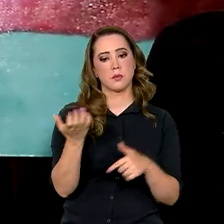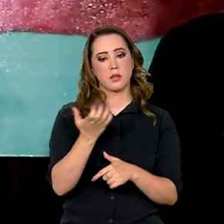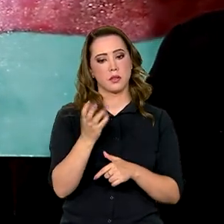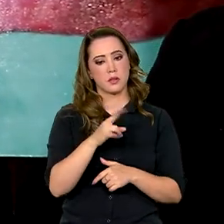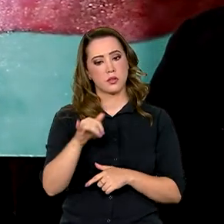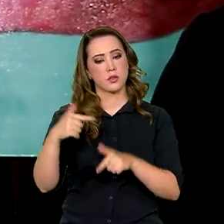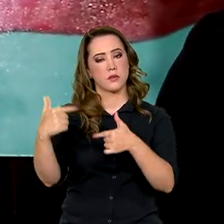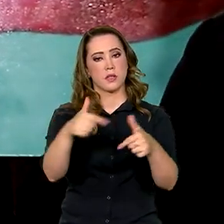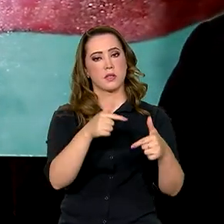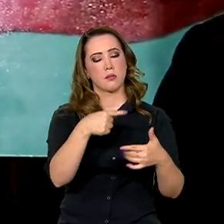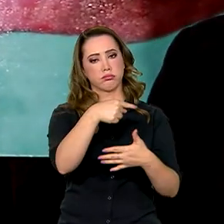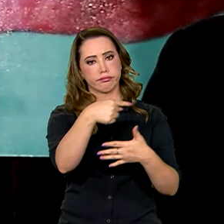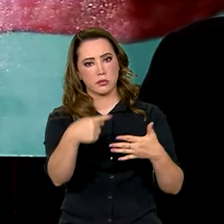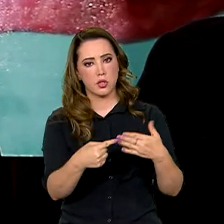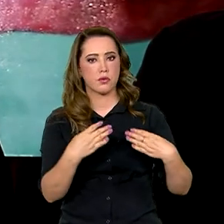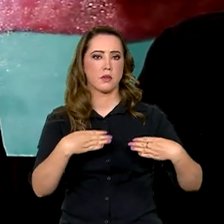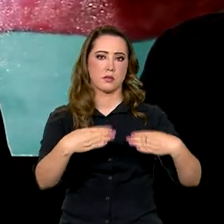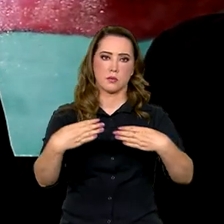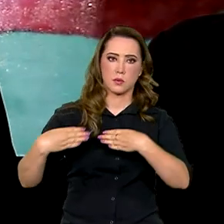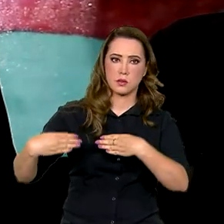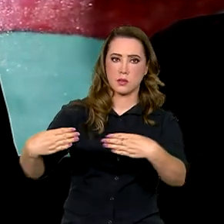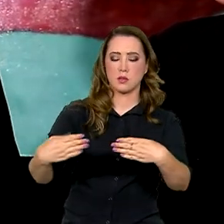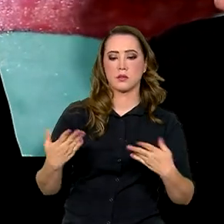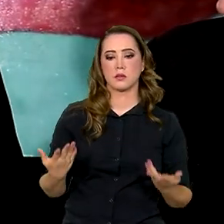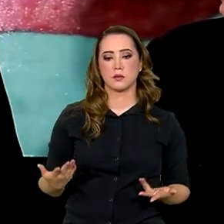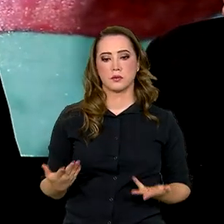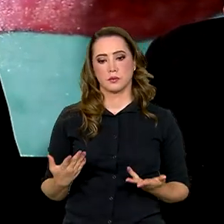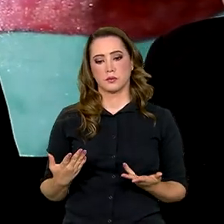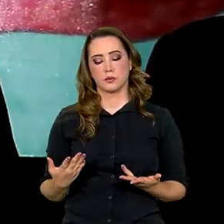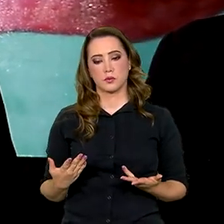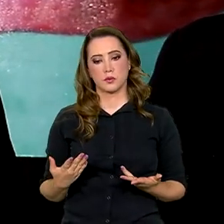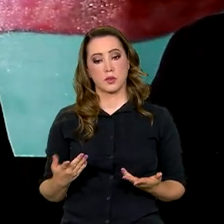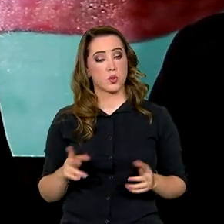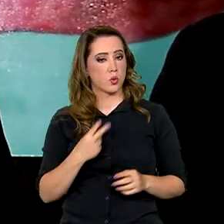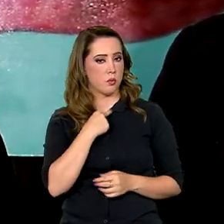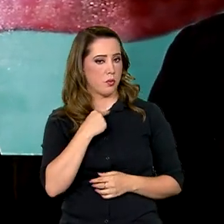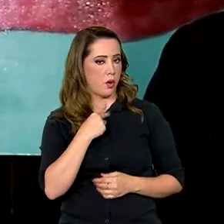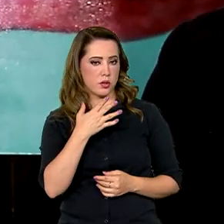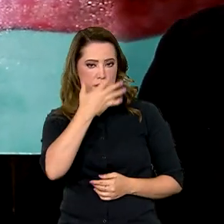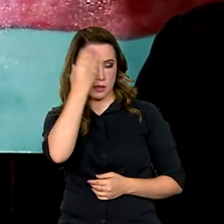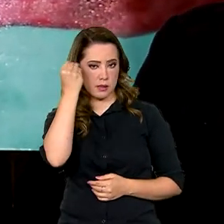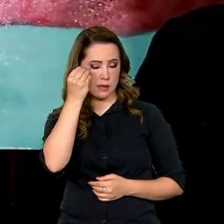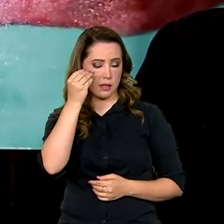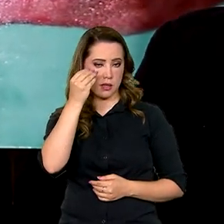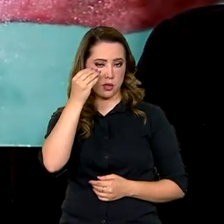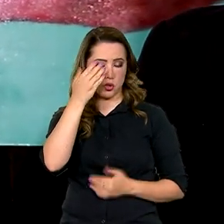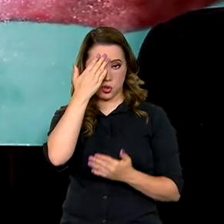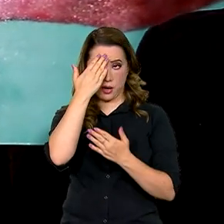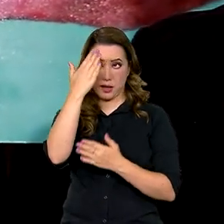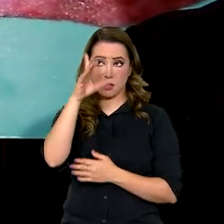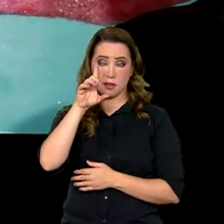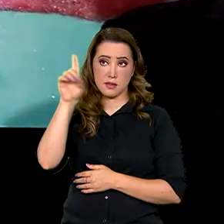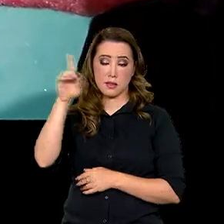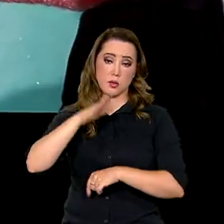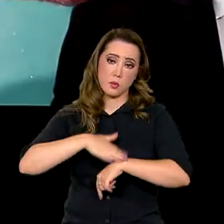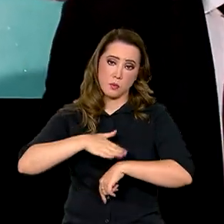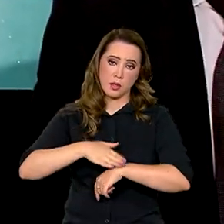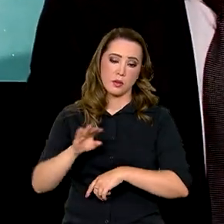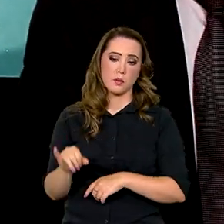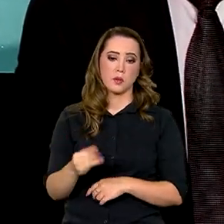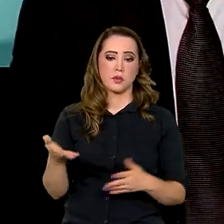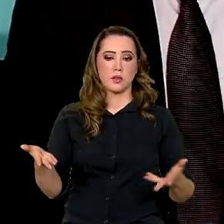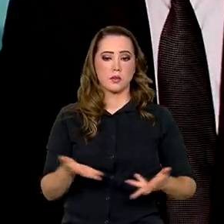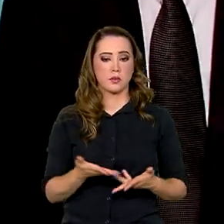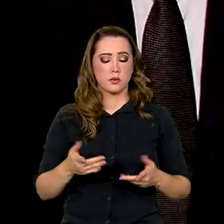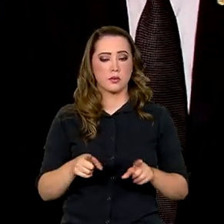desempenhar a frente de várias partes não poderia Guimarães deixar primeiramente de agradecer a Deus por esse momento por essa oportunidade